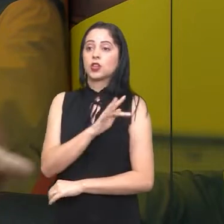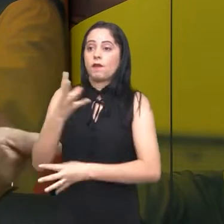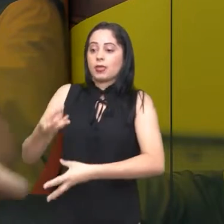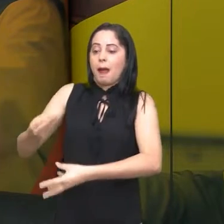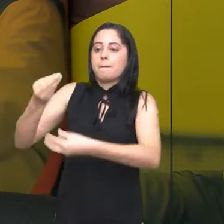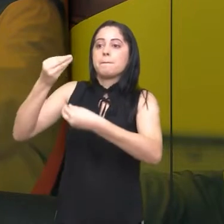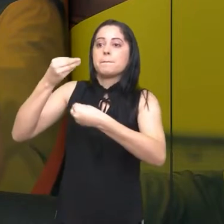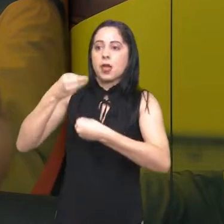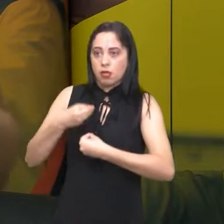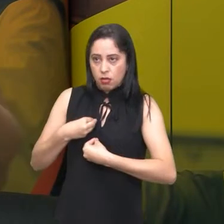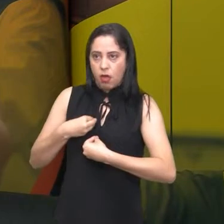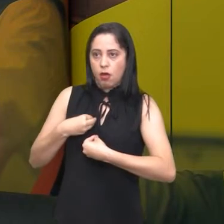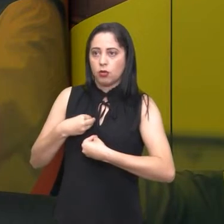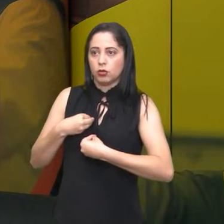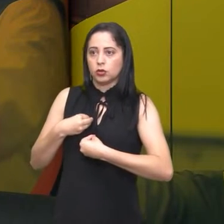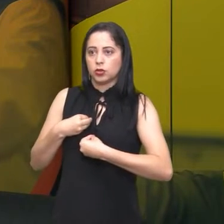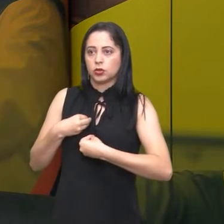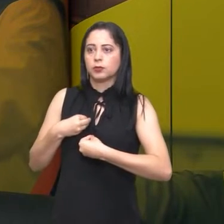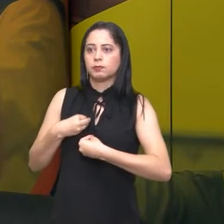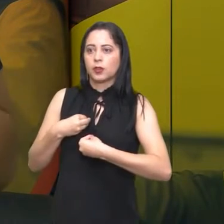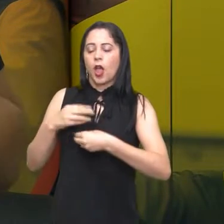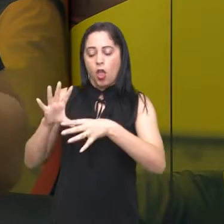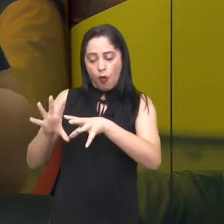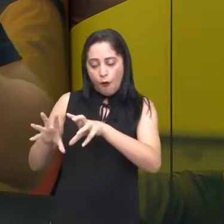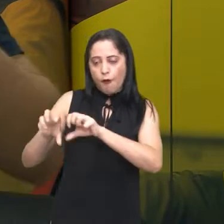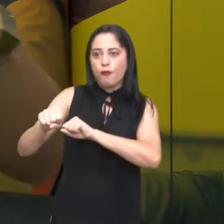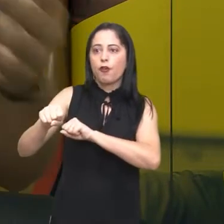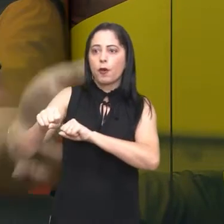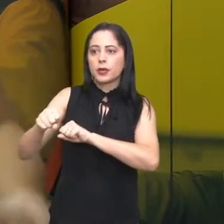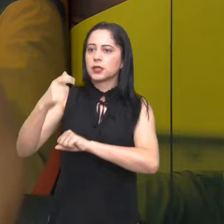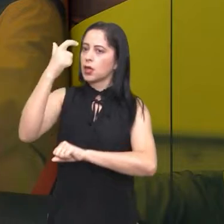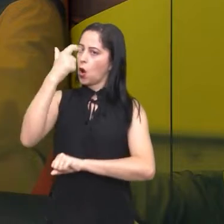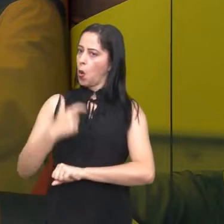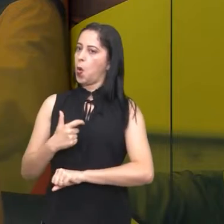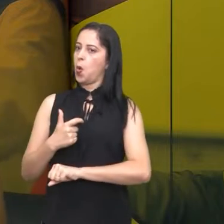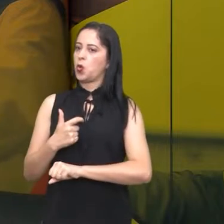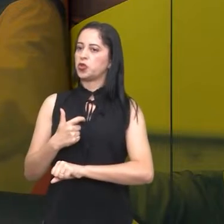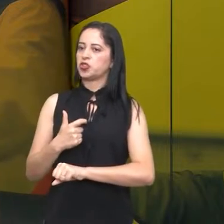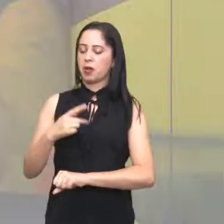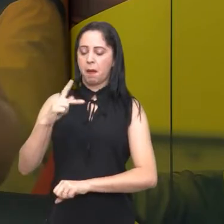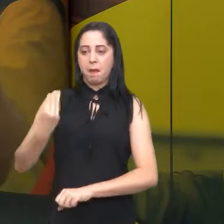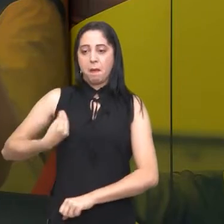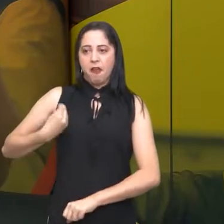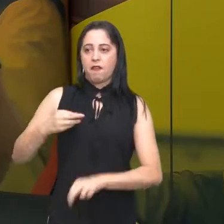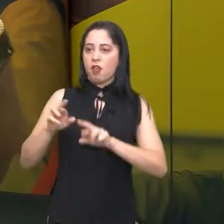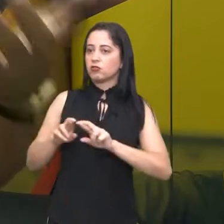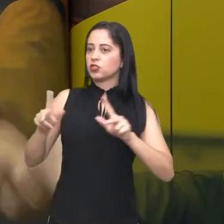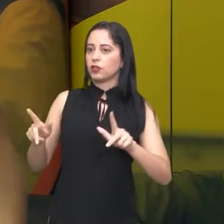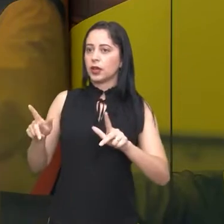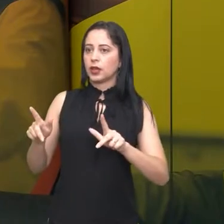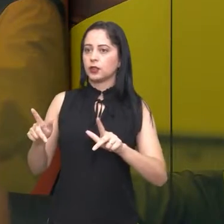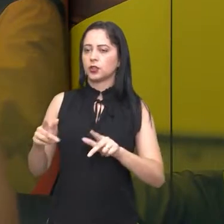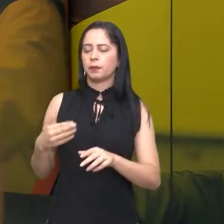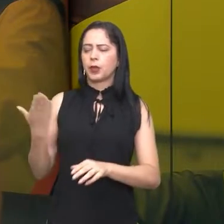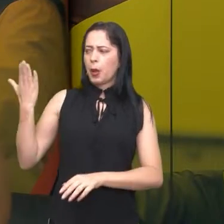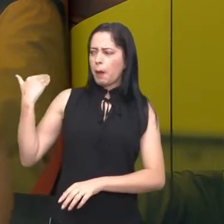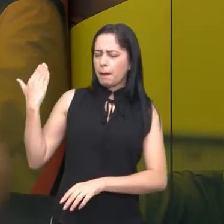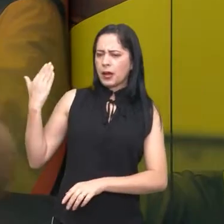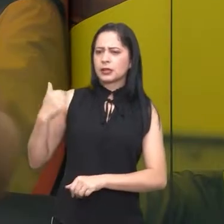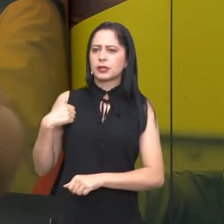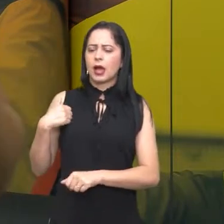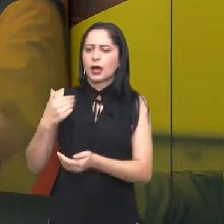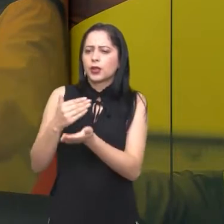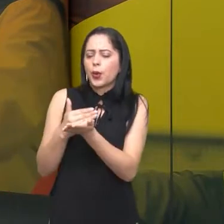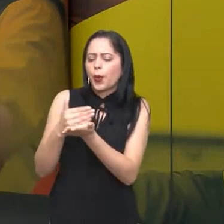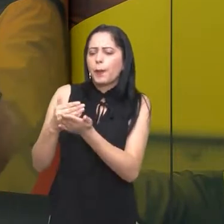formação educacional quanto social e cultural, é o que me ajudaram a ser a pessoa que eu sou hoje. O meu primeiro acesso à informática foi na Fundaz,